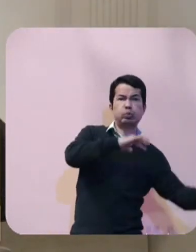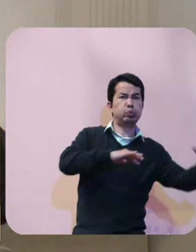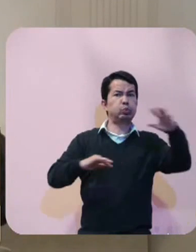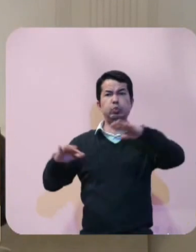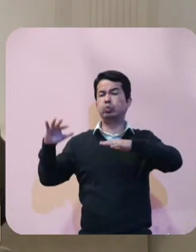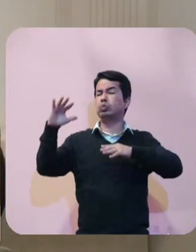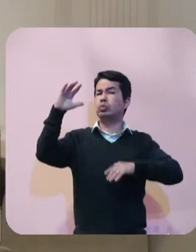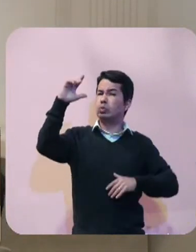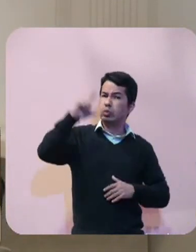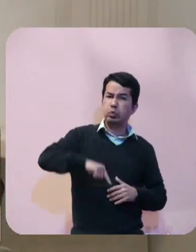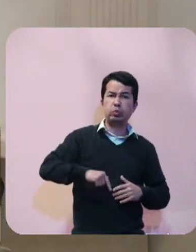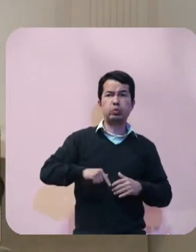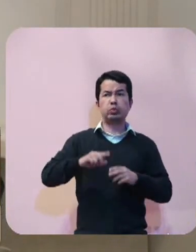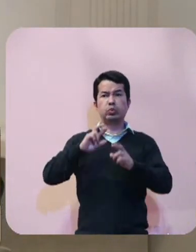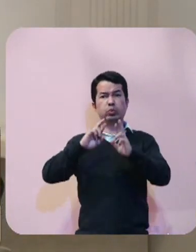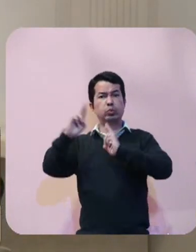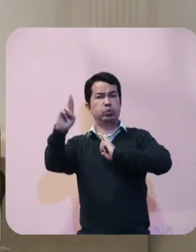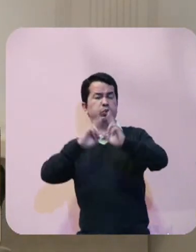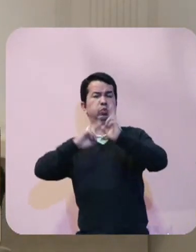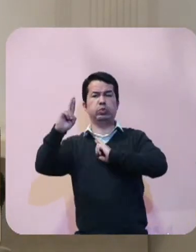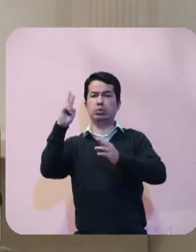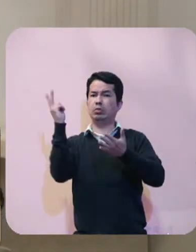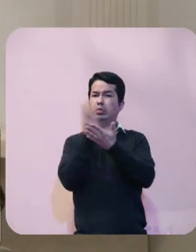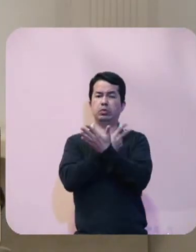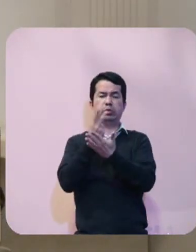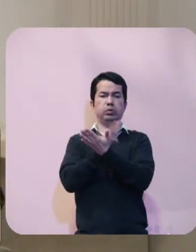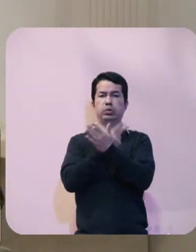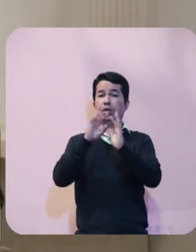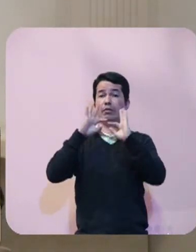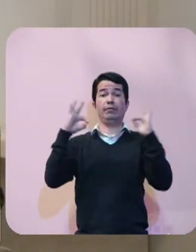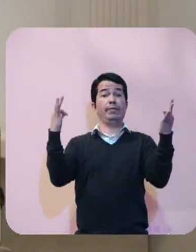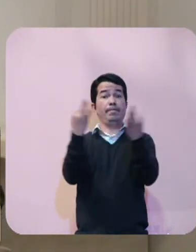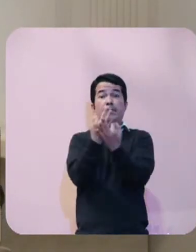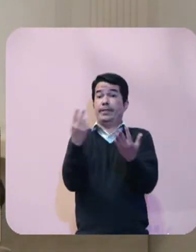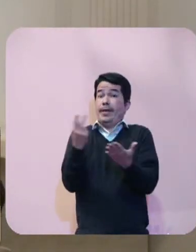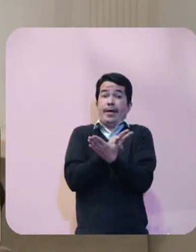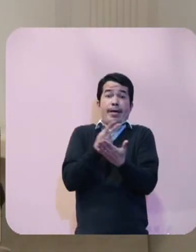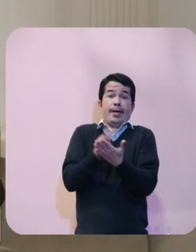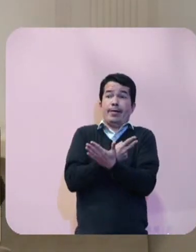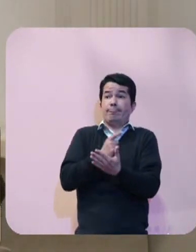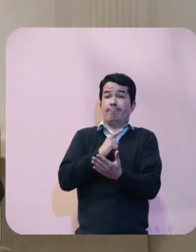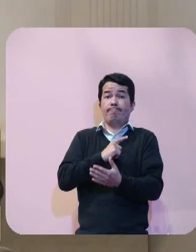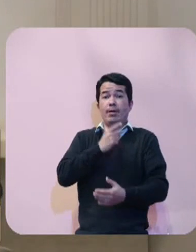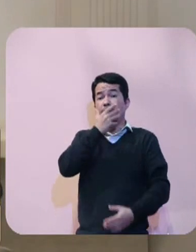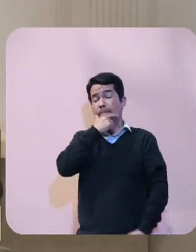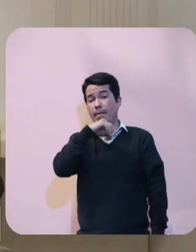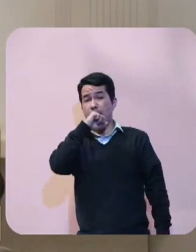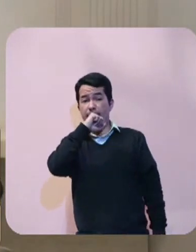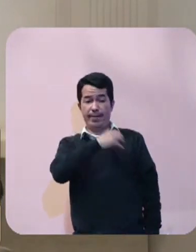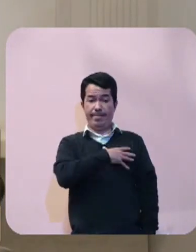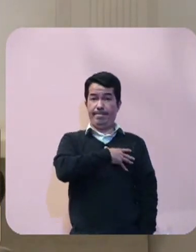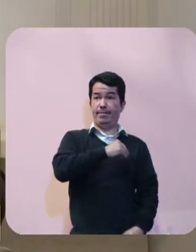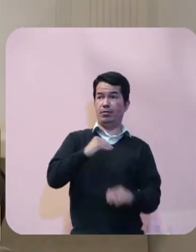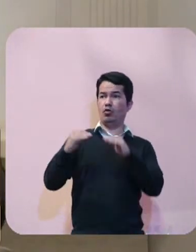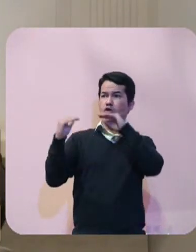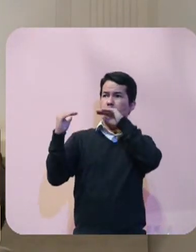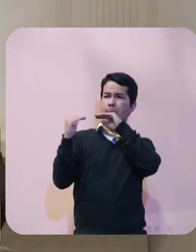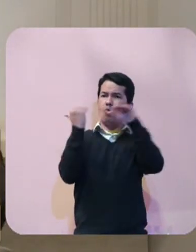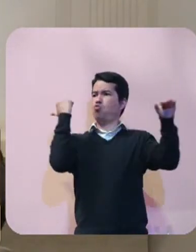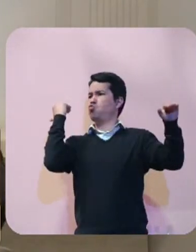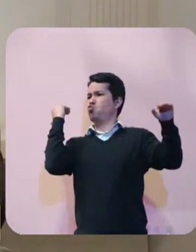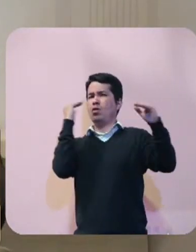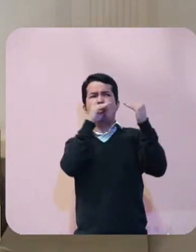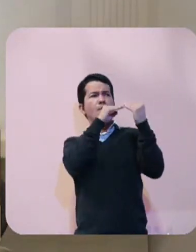o relacionamento errado na família. Pais e filhos fora do